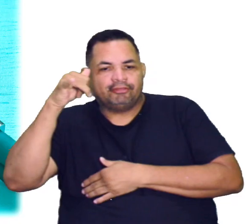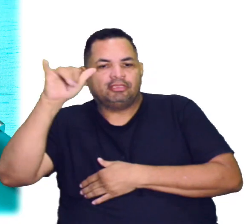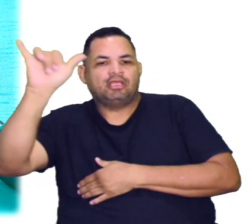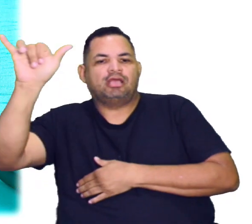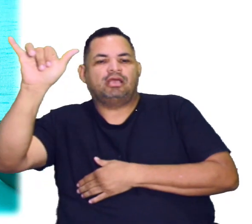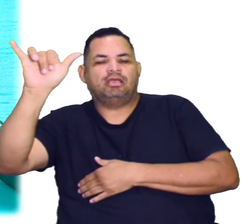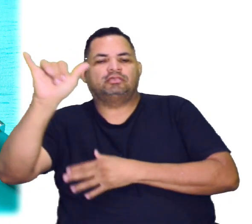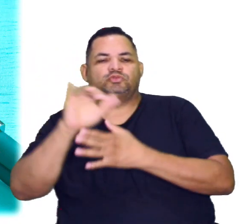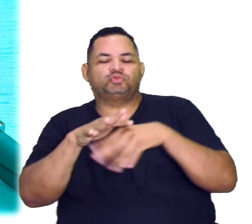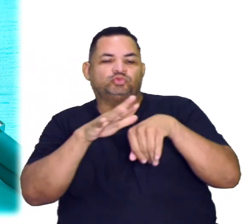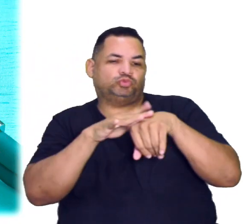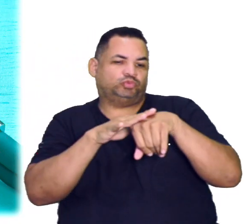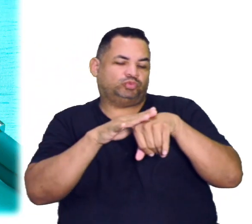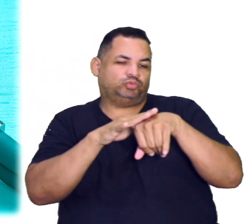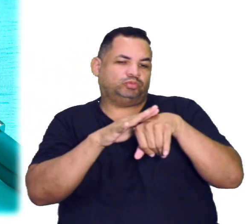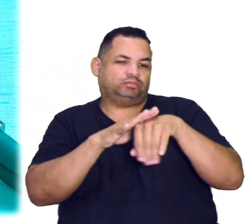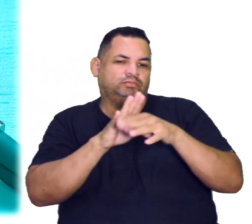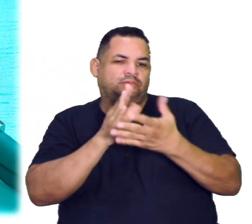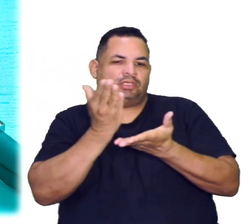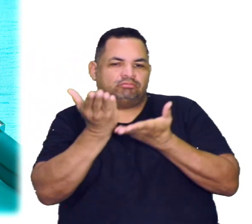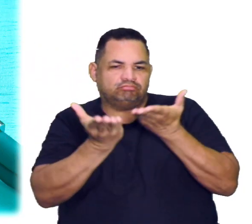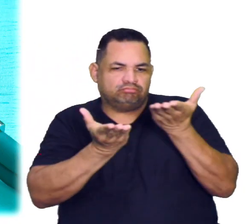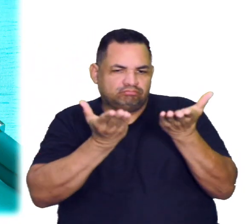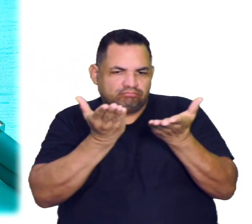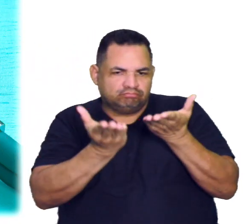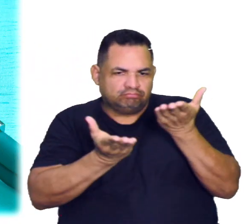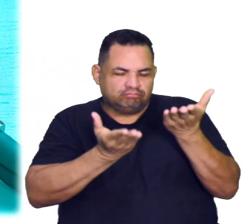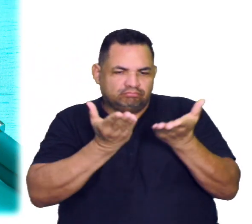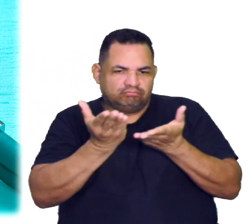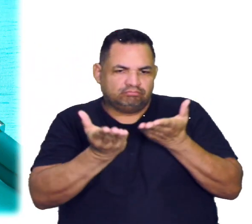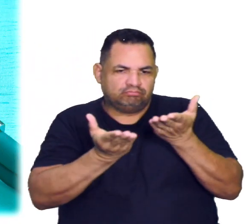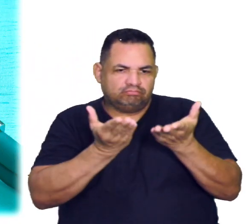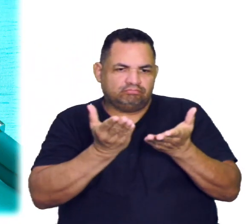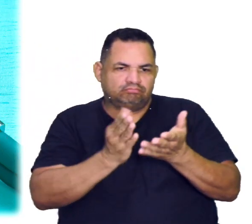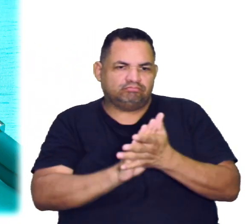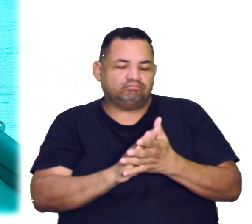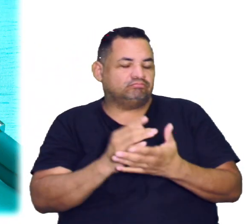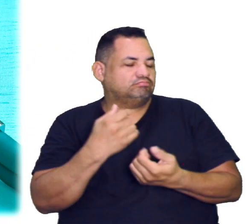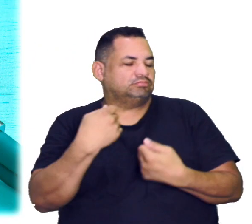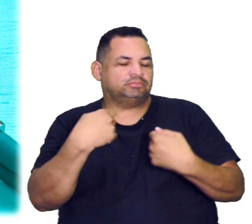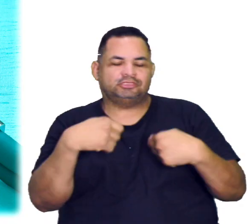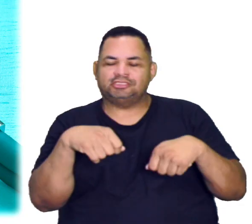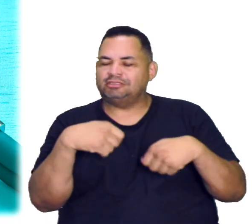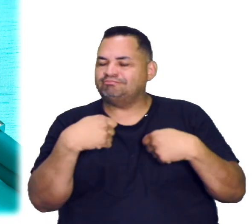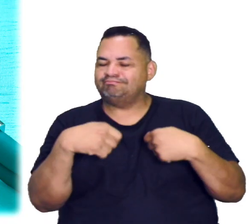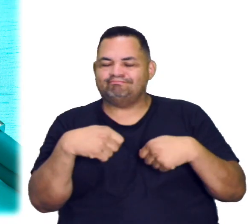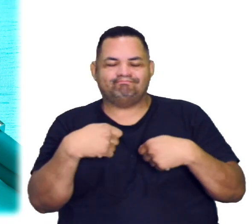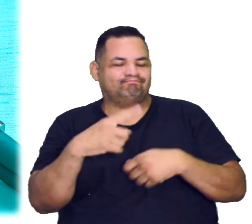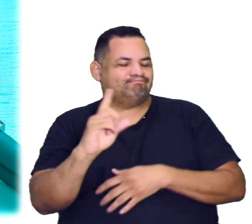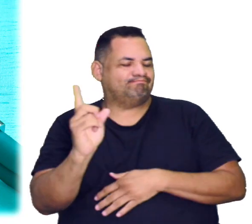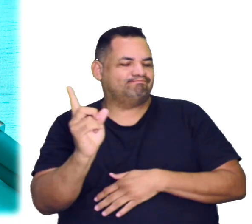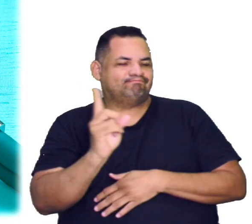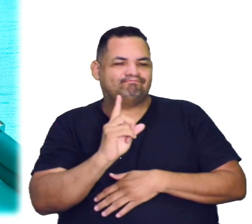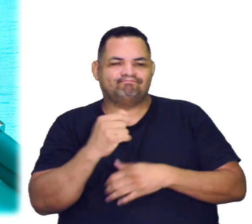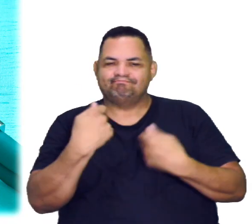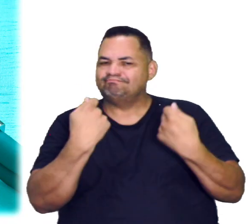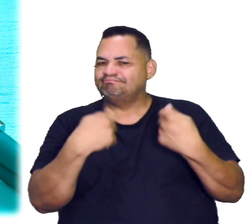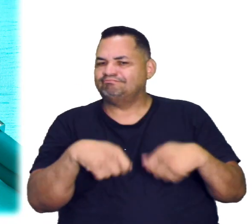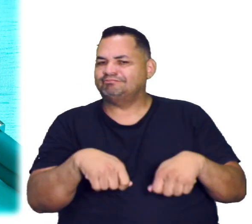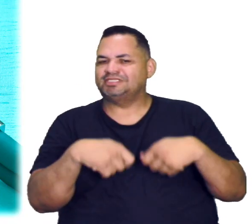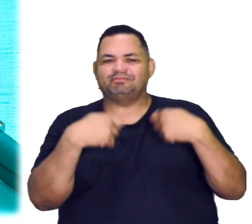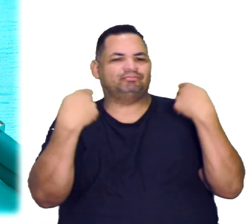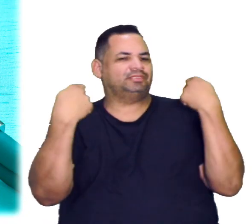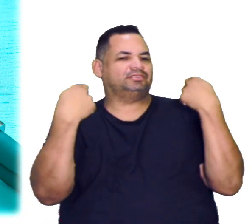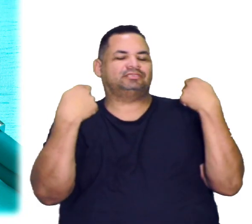doenças, ou seja, é um tratamento não medicamentoso. Olha como é interessante.